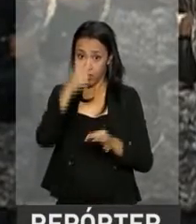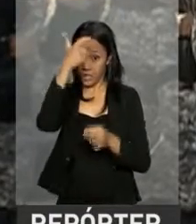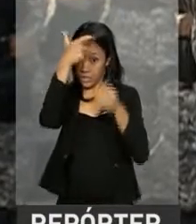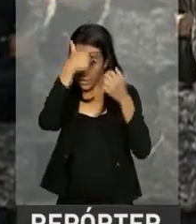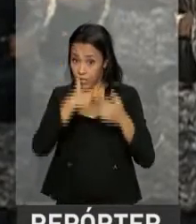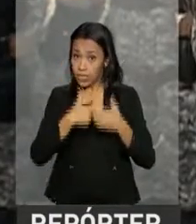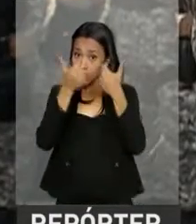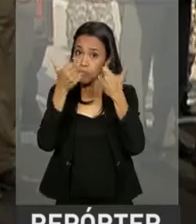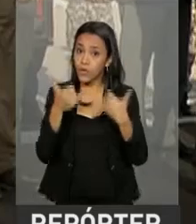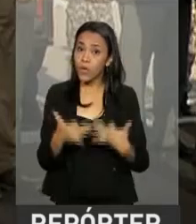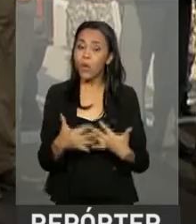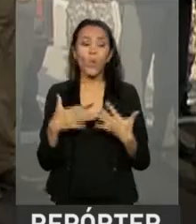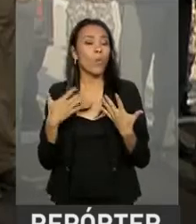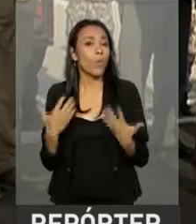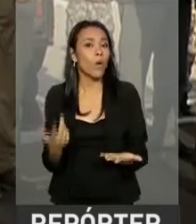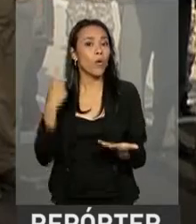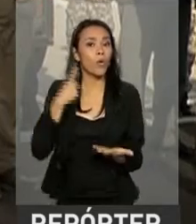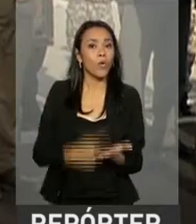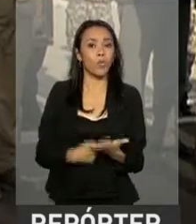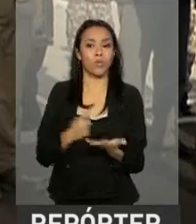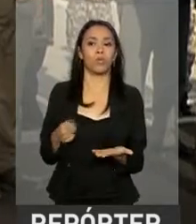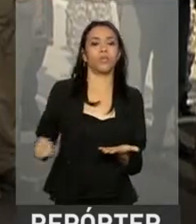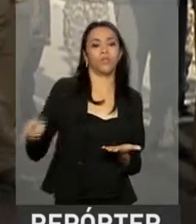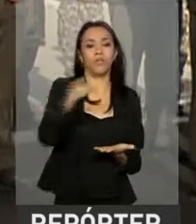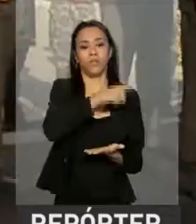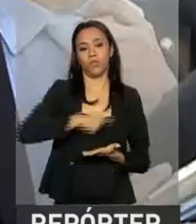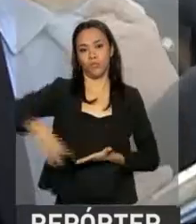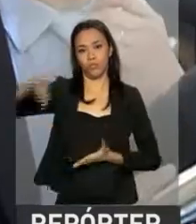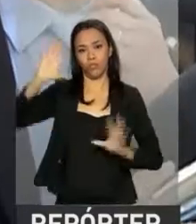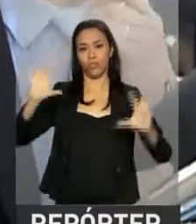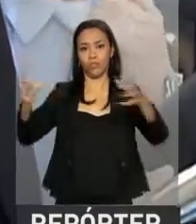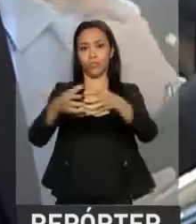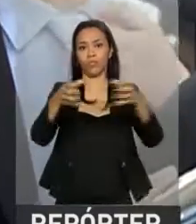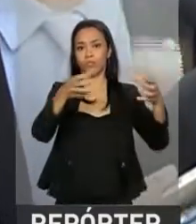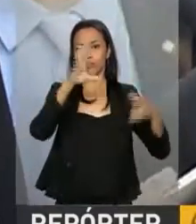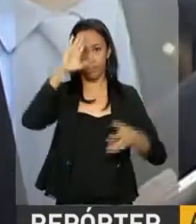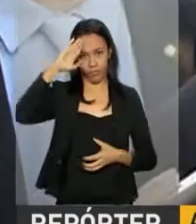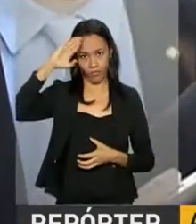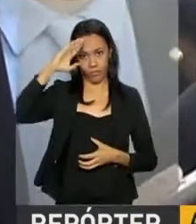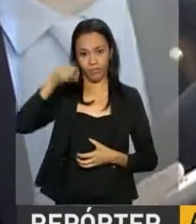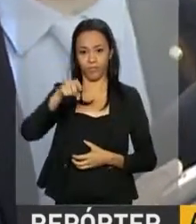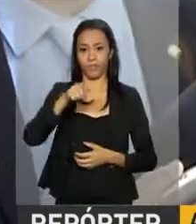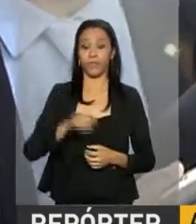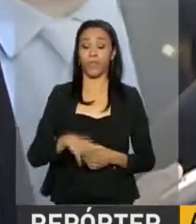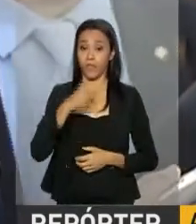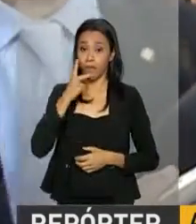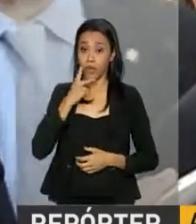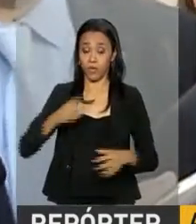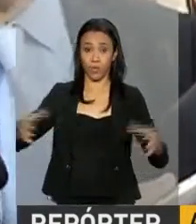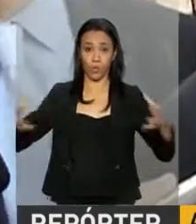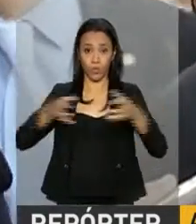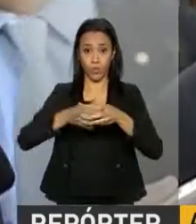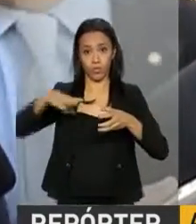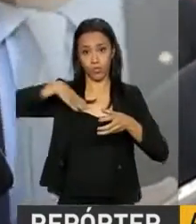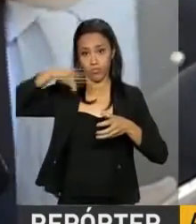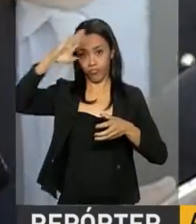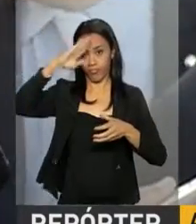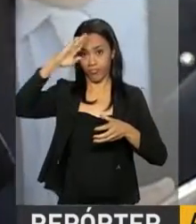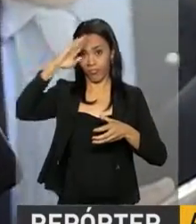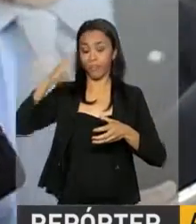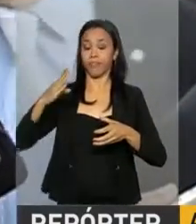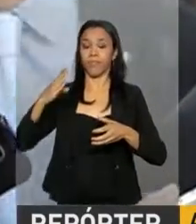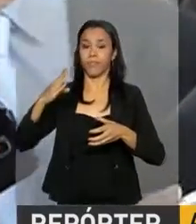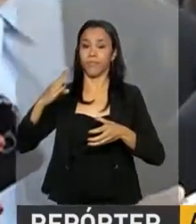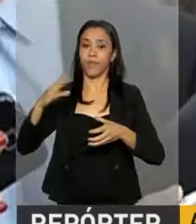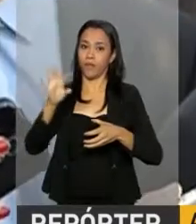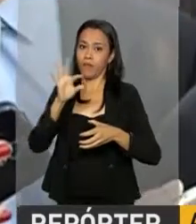a responsabilidade do efetivo na segurança olímpica a partir de hoje a força nacional assunto e todas as outras